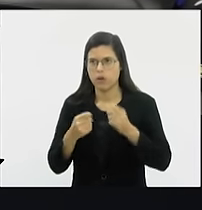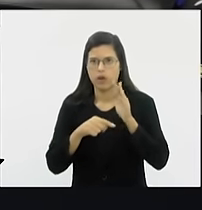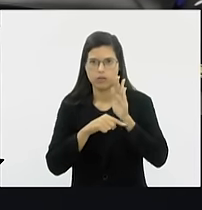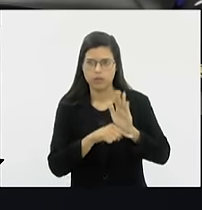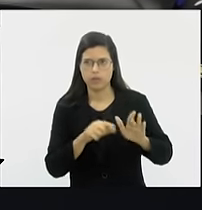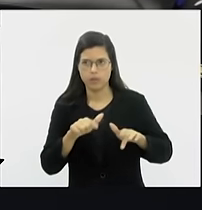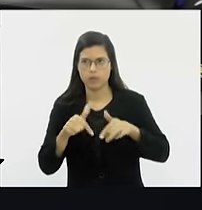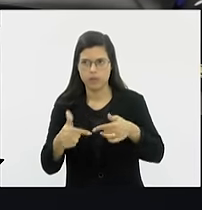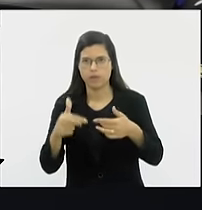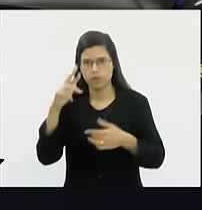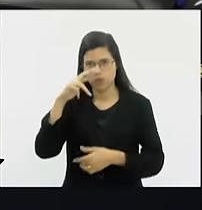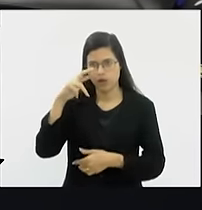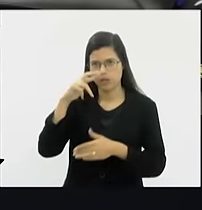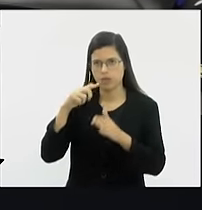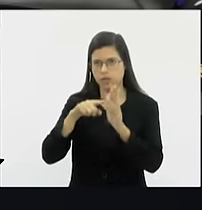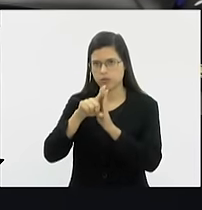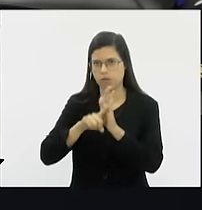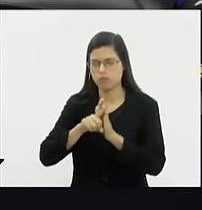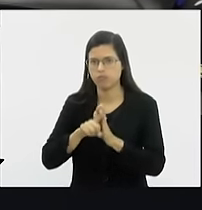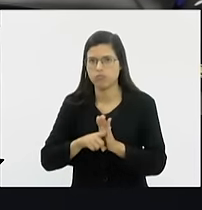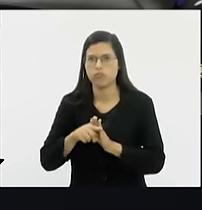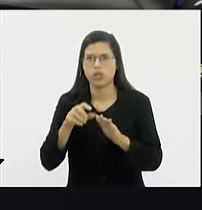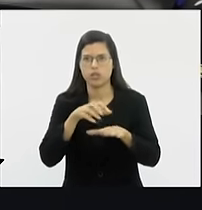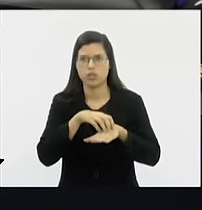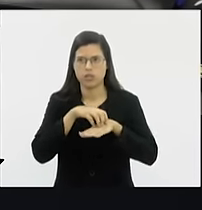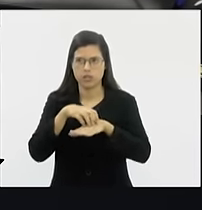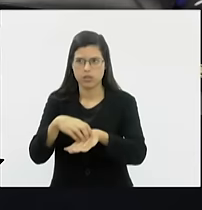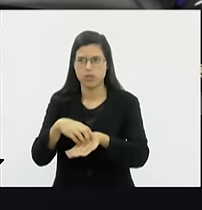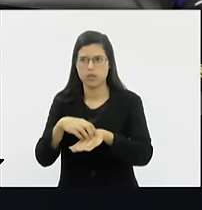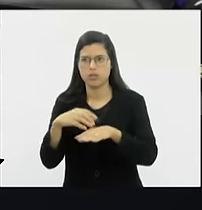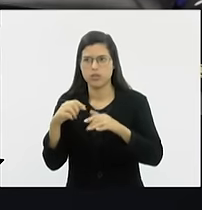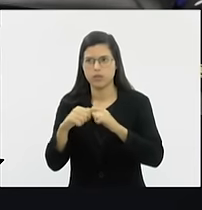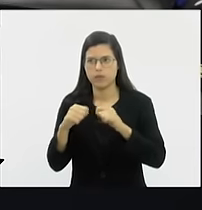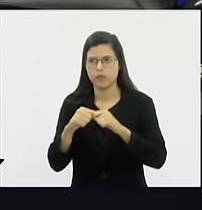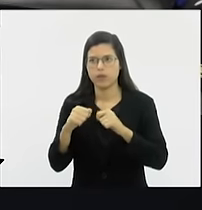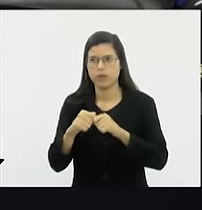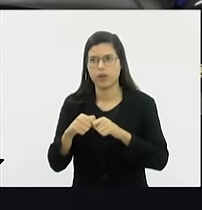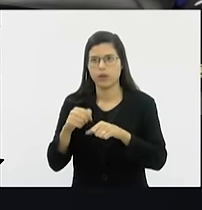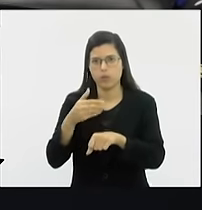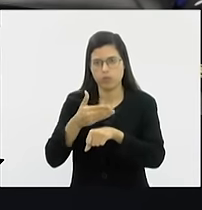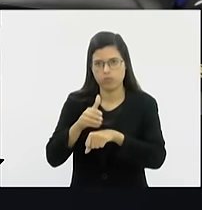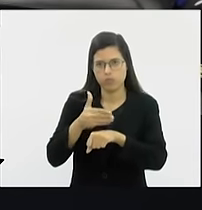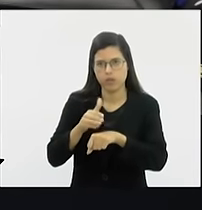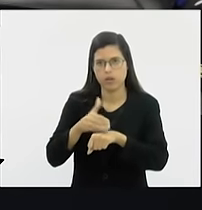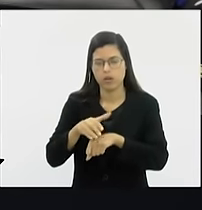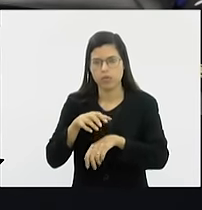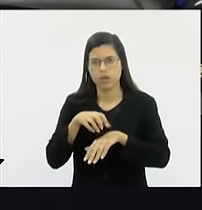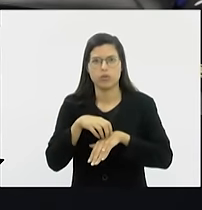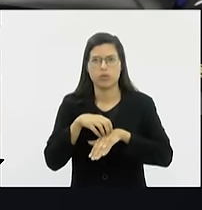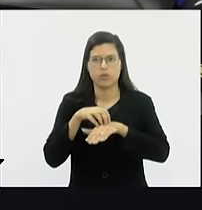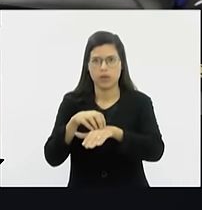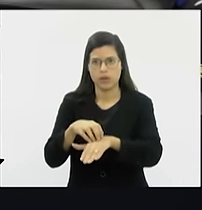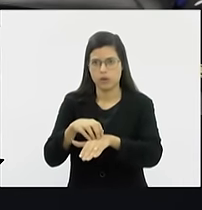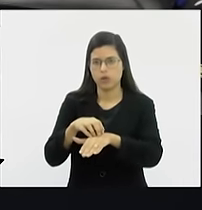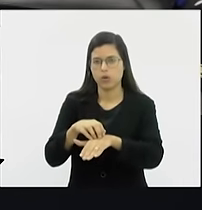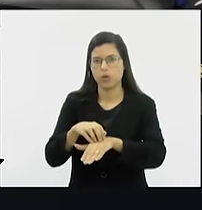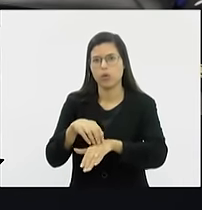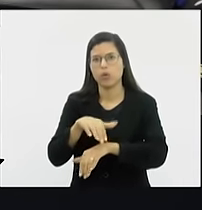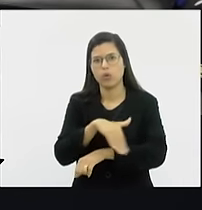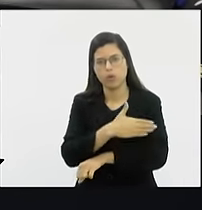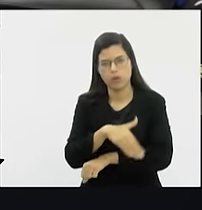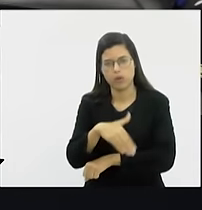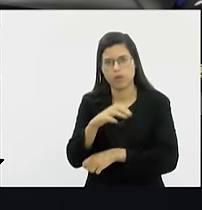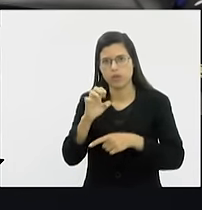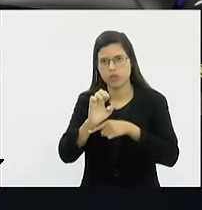operações de fiscalização de trânsito a serem empenhadas na condução, acautelamento de veículos apreendidos ou removidos nas rodovias estaduais pelo CPRV,